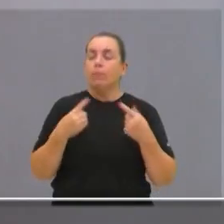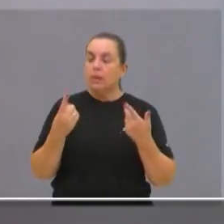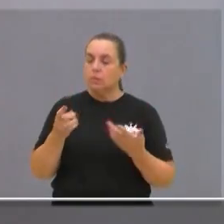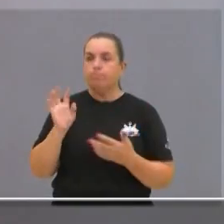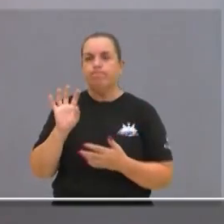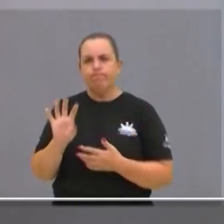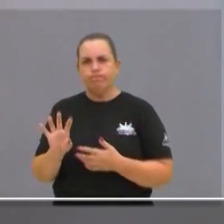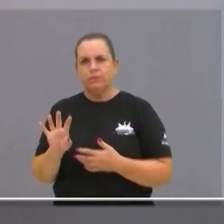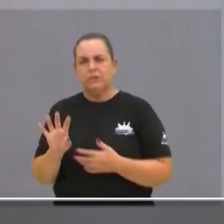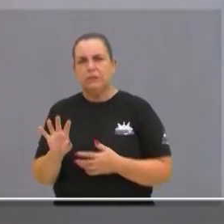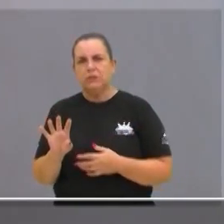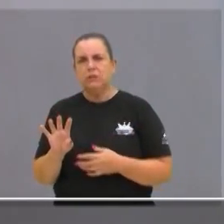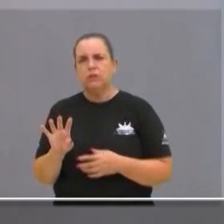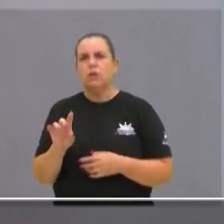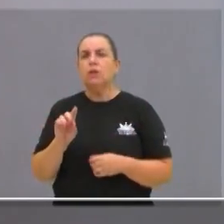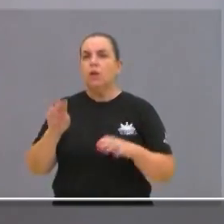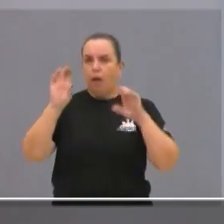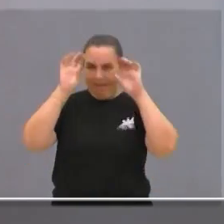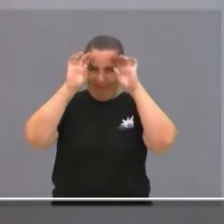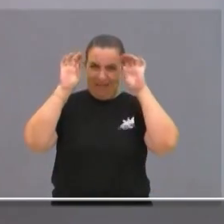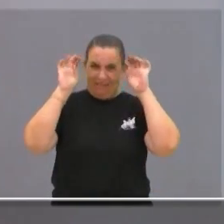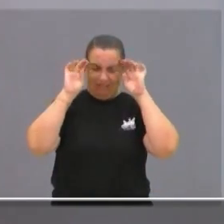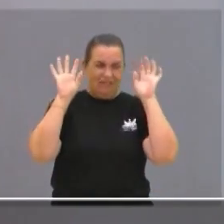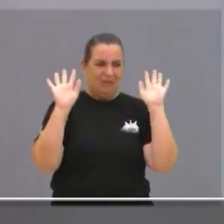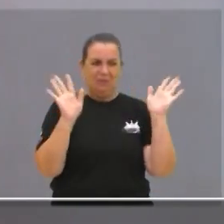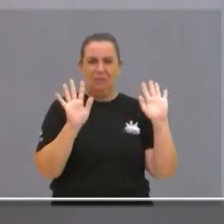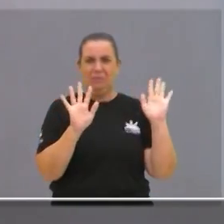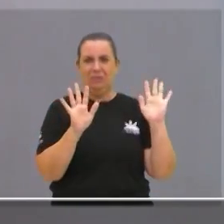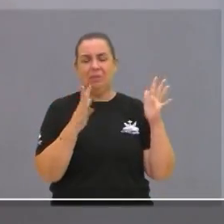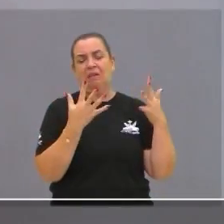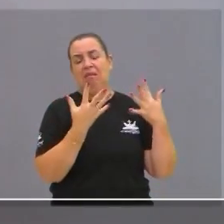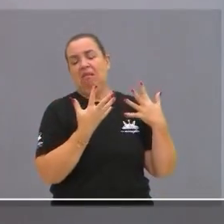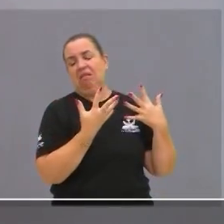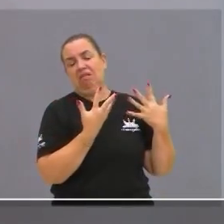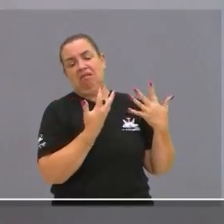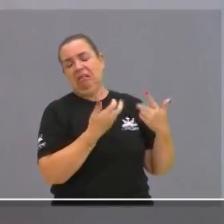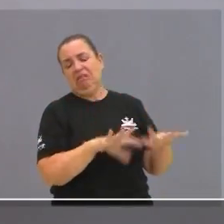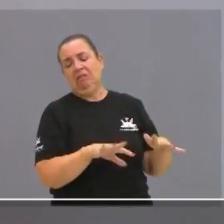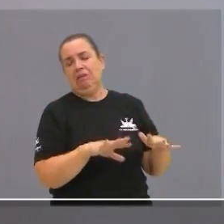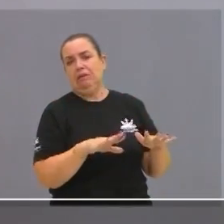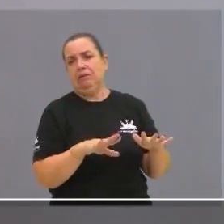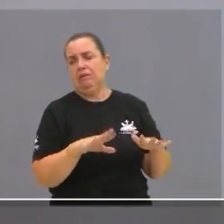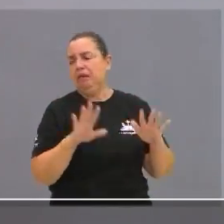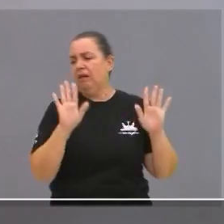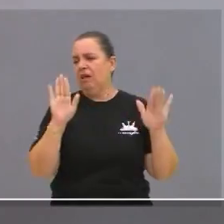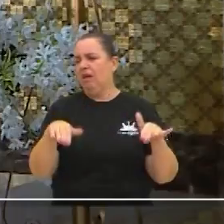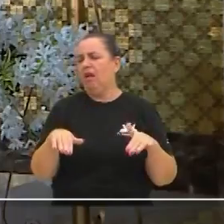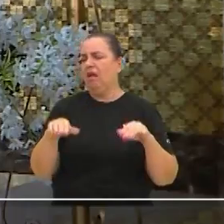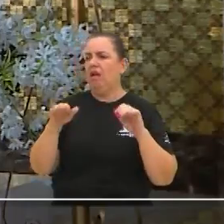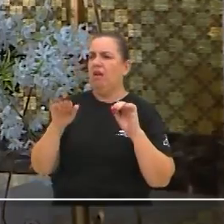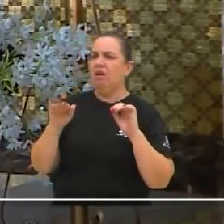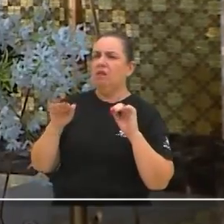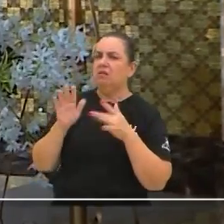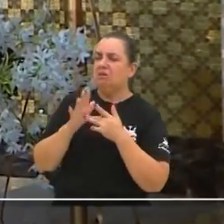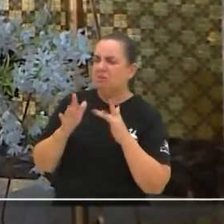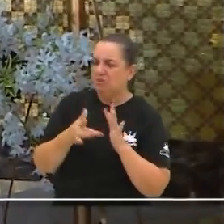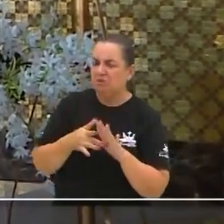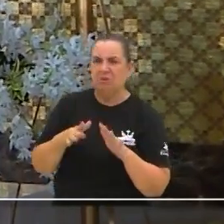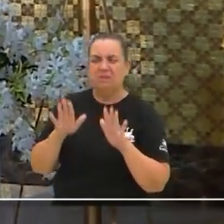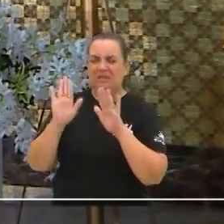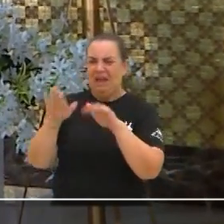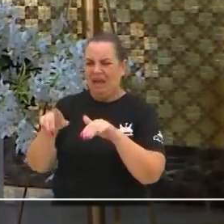contexto que Herodes se deixou levar pela ambição. Ele vai me roubar o